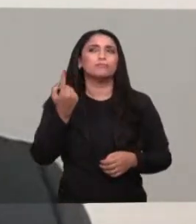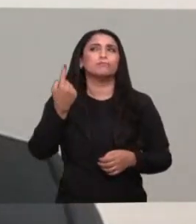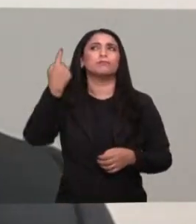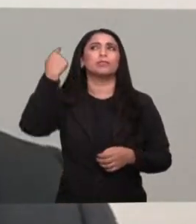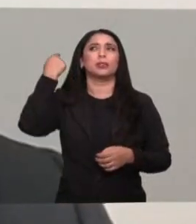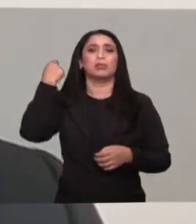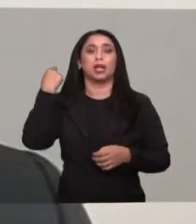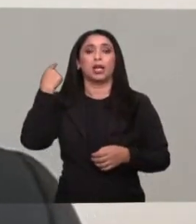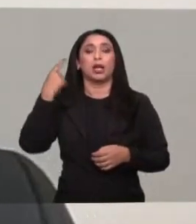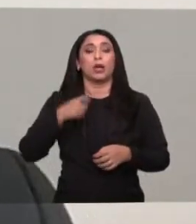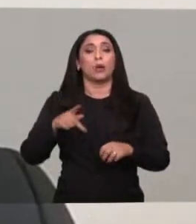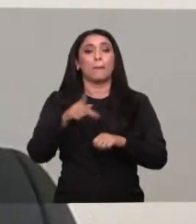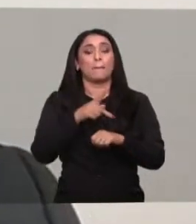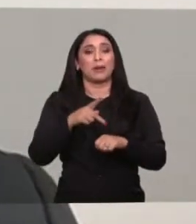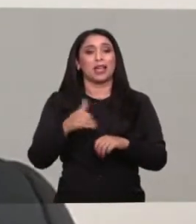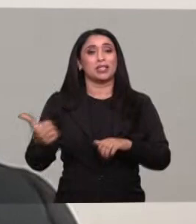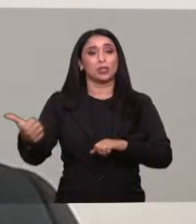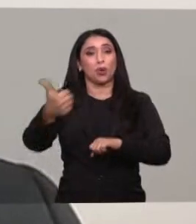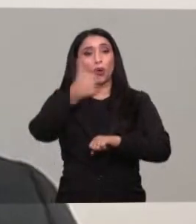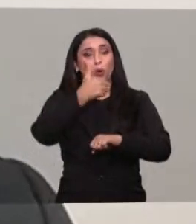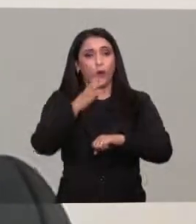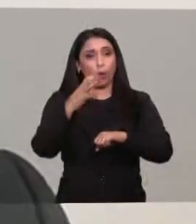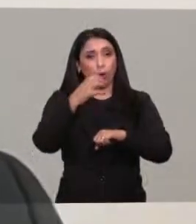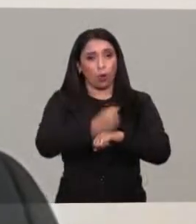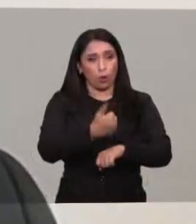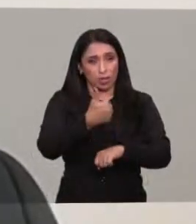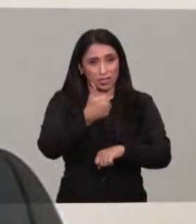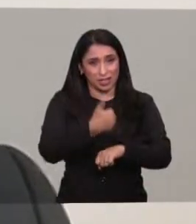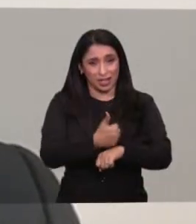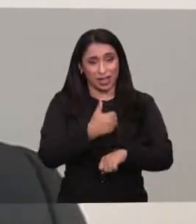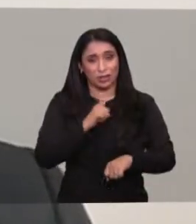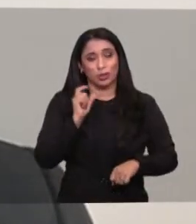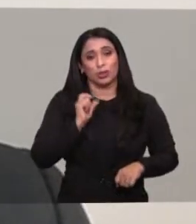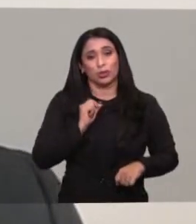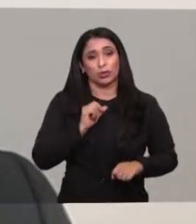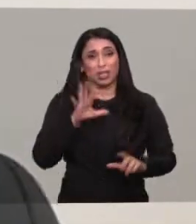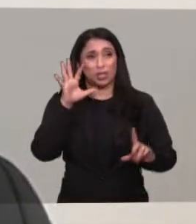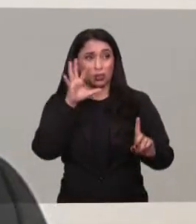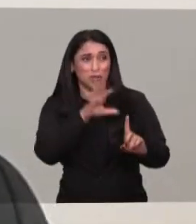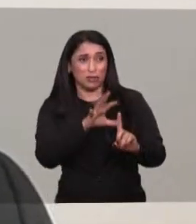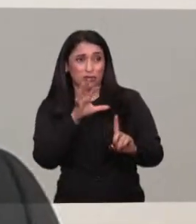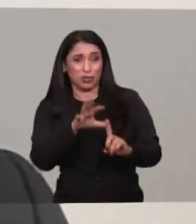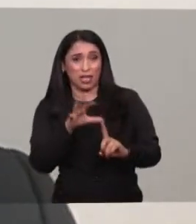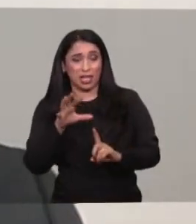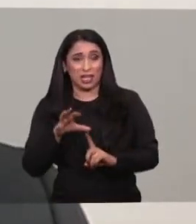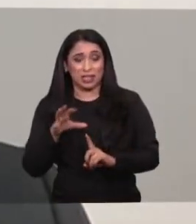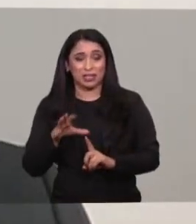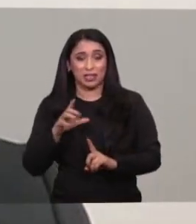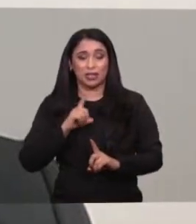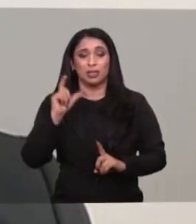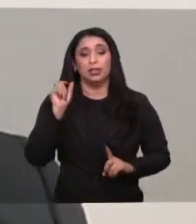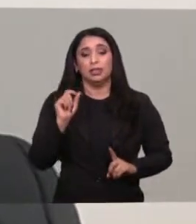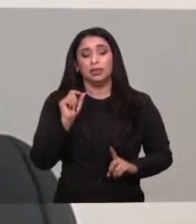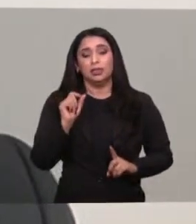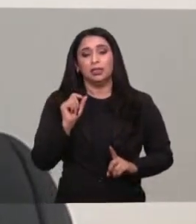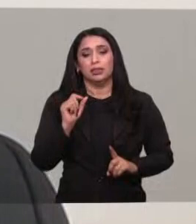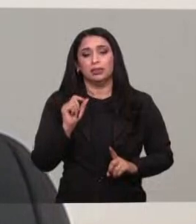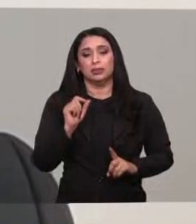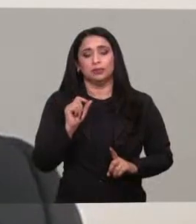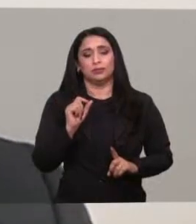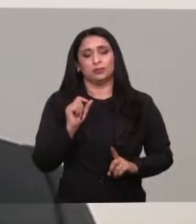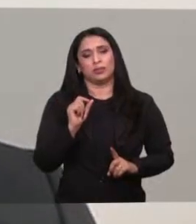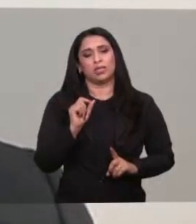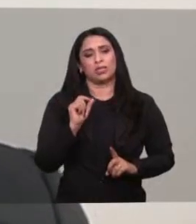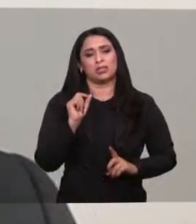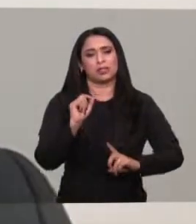Um país colonizado sob a implacável influência ideológica da Inquisição moderna, moldurada